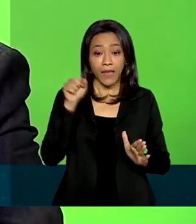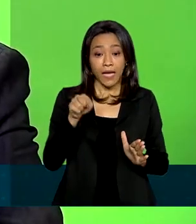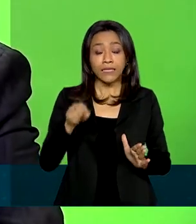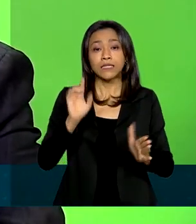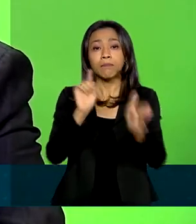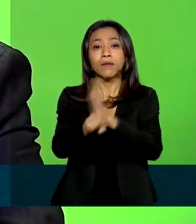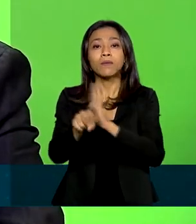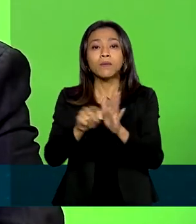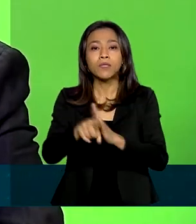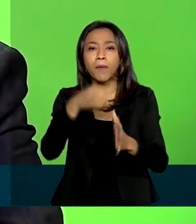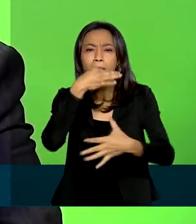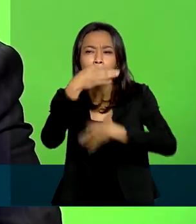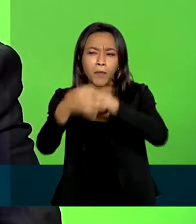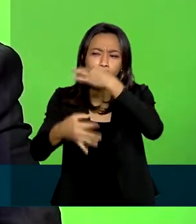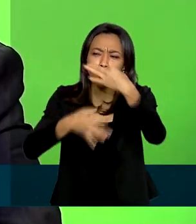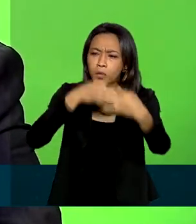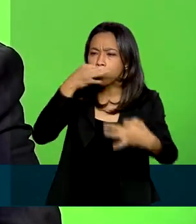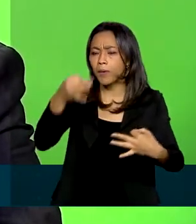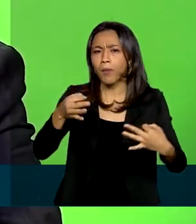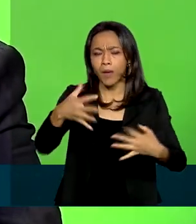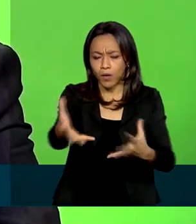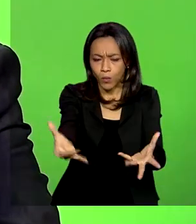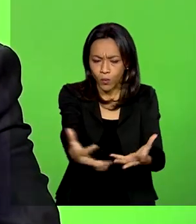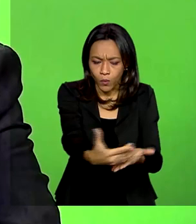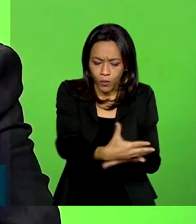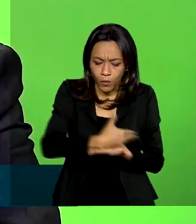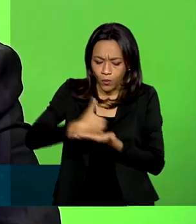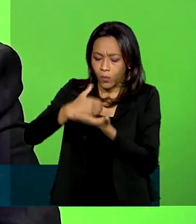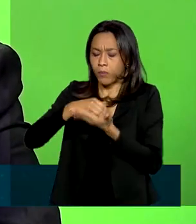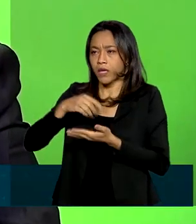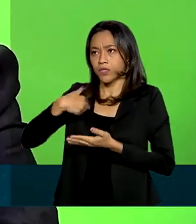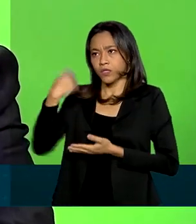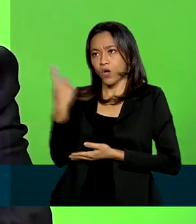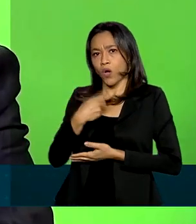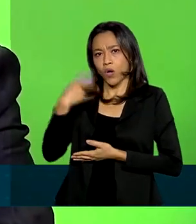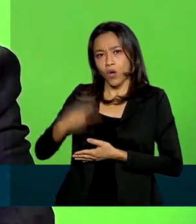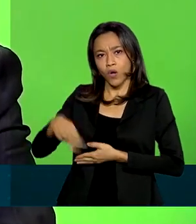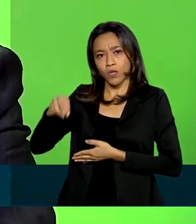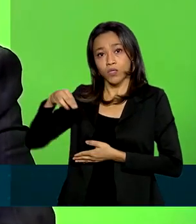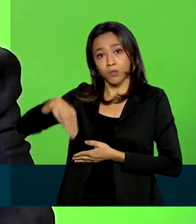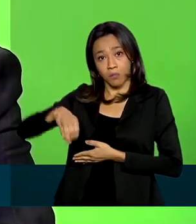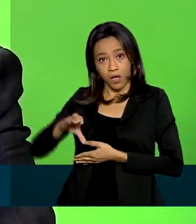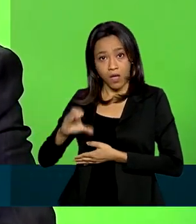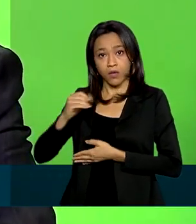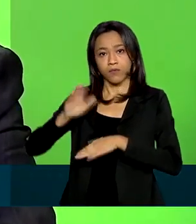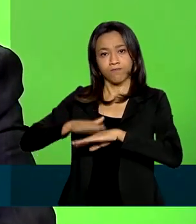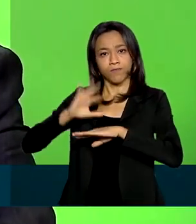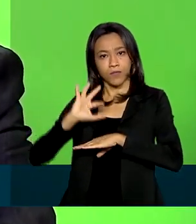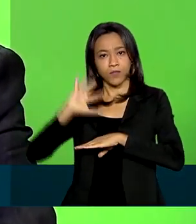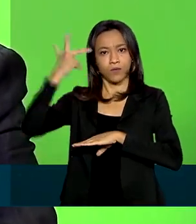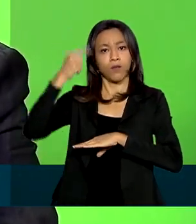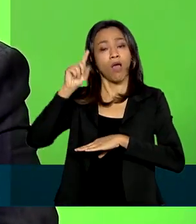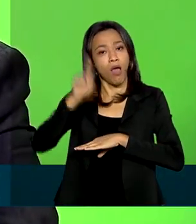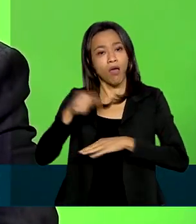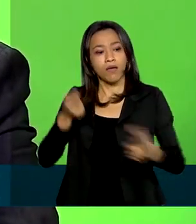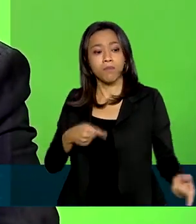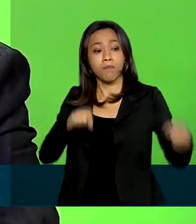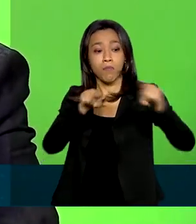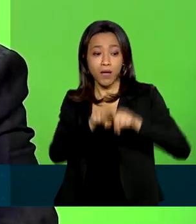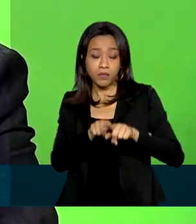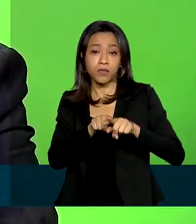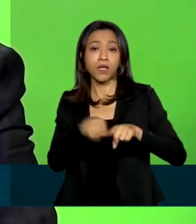como mais um sumo para nossa tomada de decisão a tomada de decisão vai ser feito vai ser feita em parceria